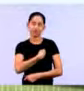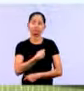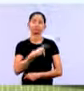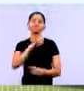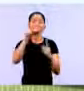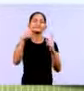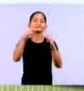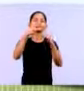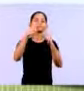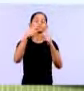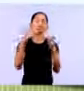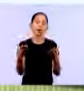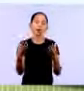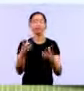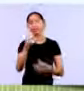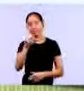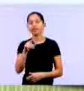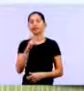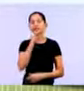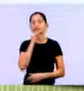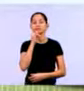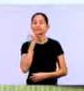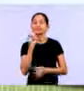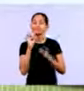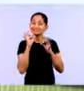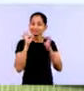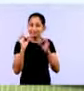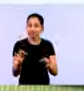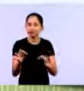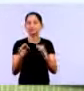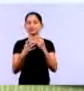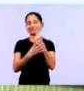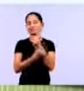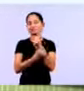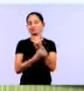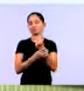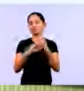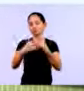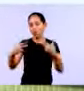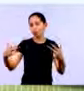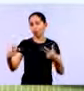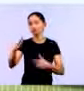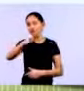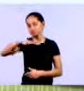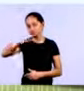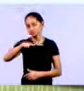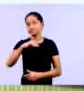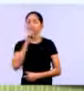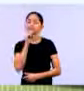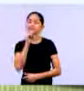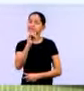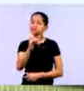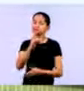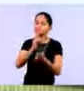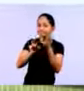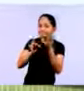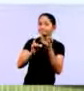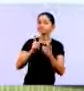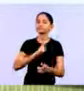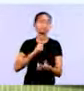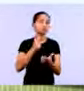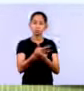dela é garantir a recepção daquele crédito tributário. Então, houve aquele crédito tributário e o sujeito passivo